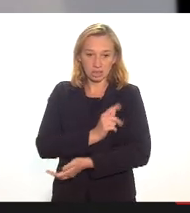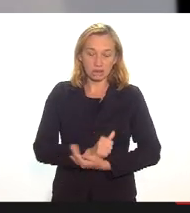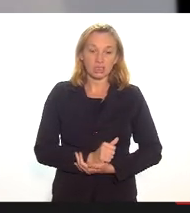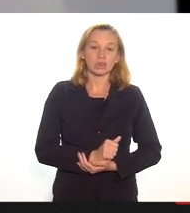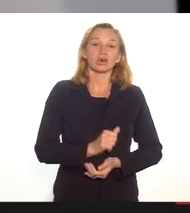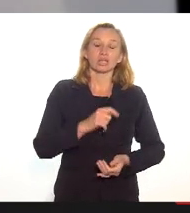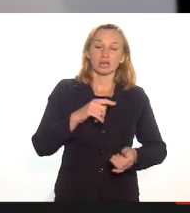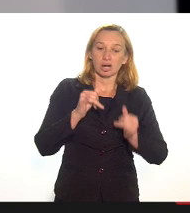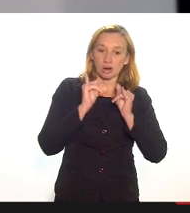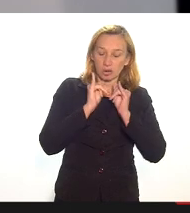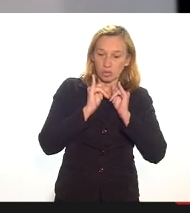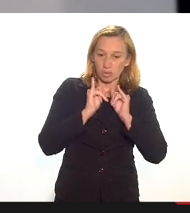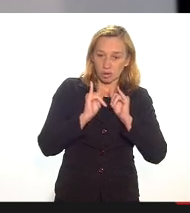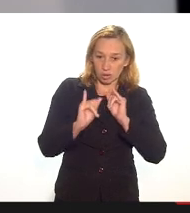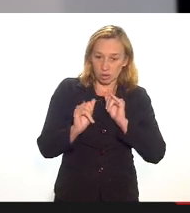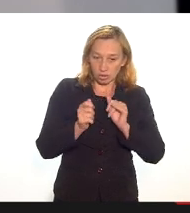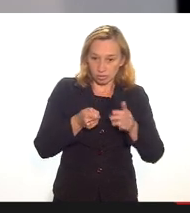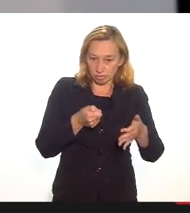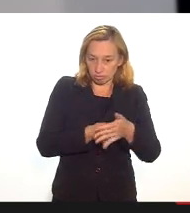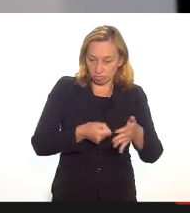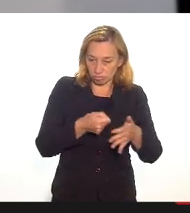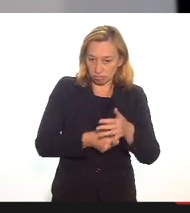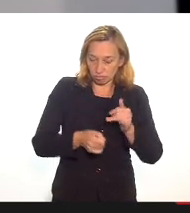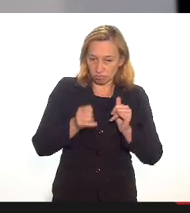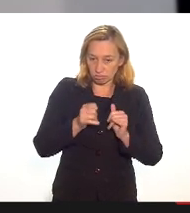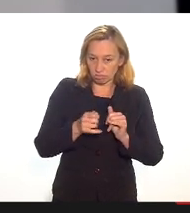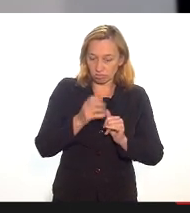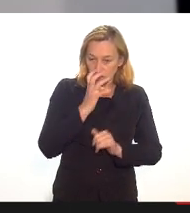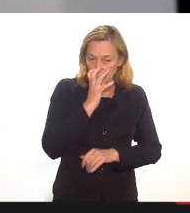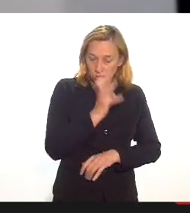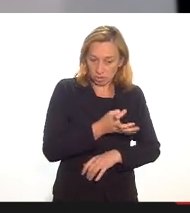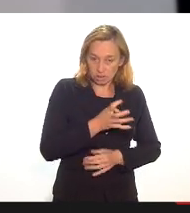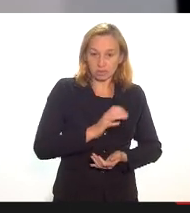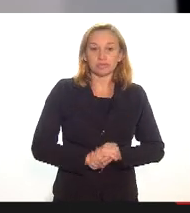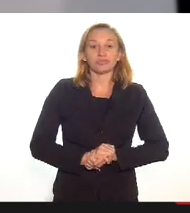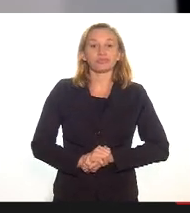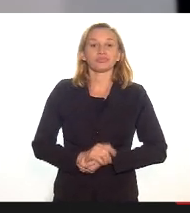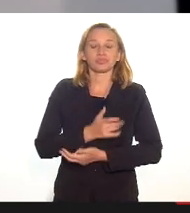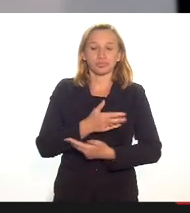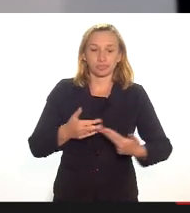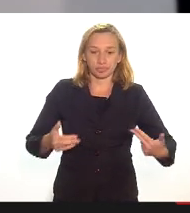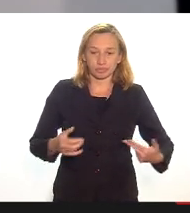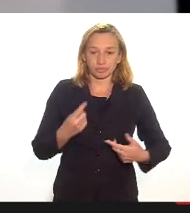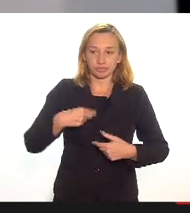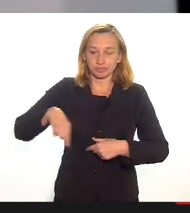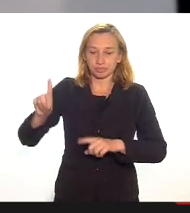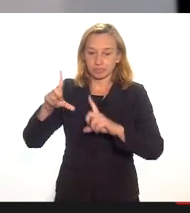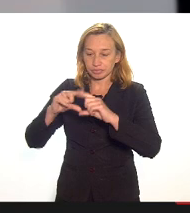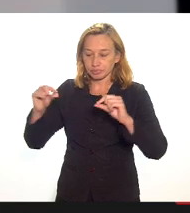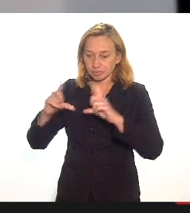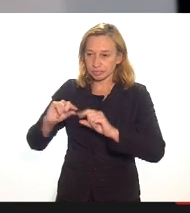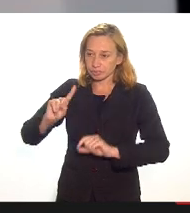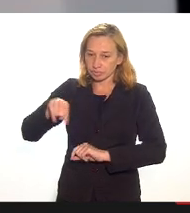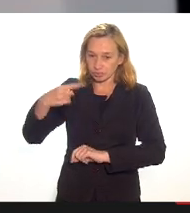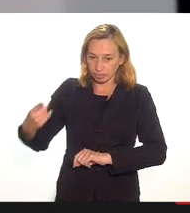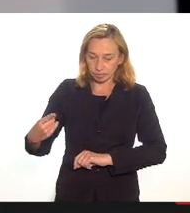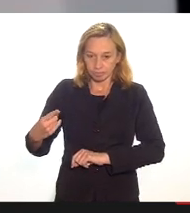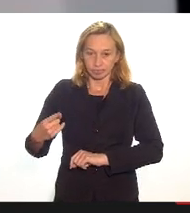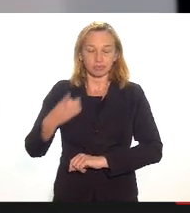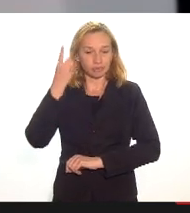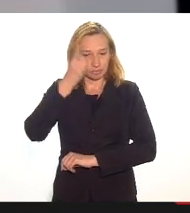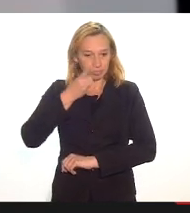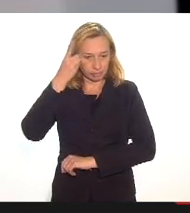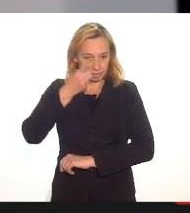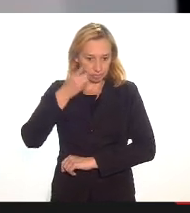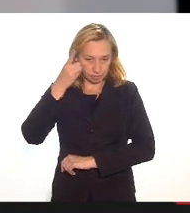denúncia de fraude. Rejane, enfermeira Rejane e entidades foram a Brasília com outros deputados para que